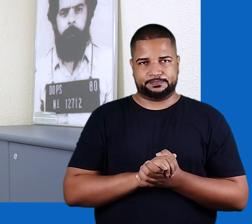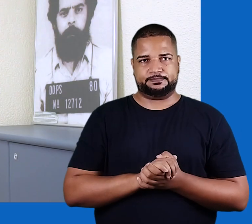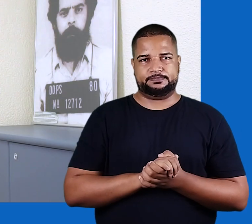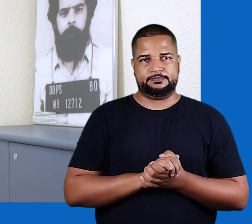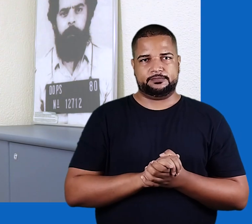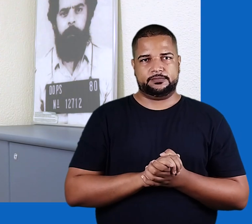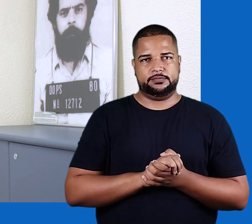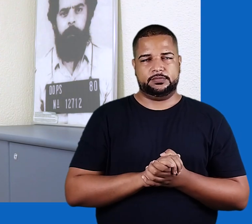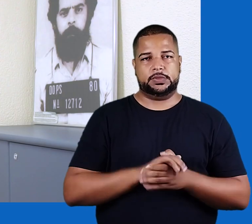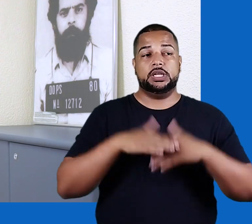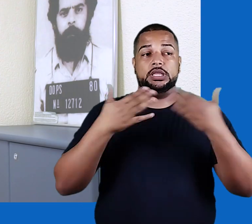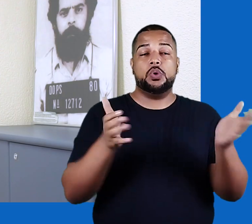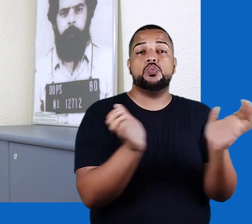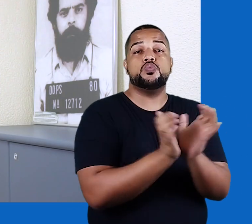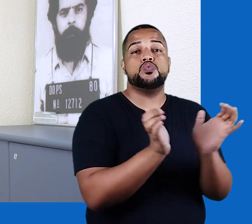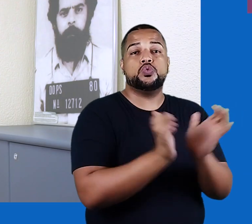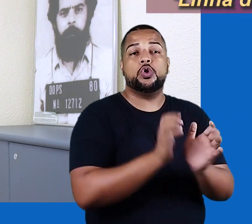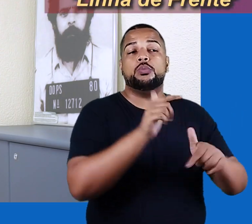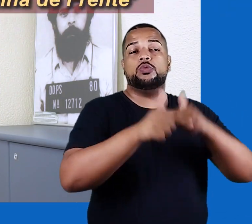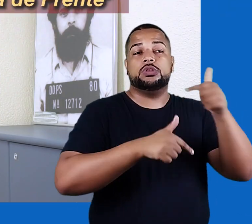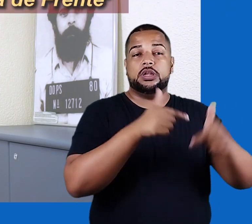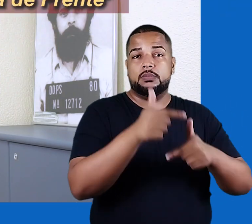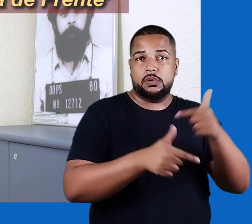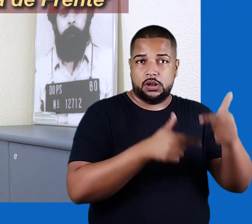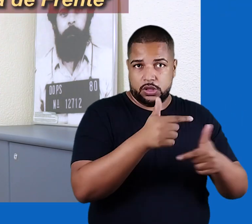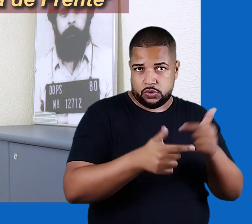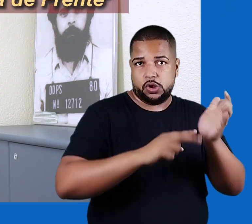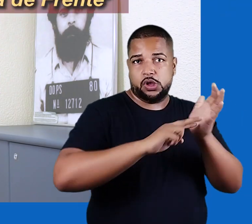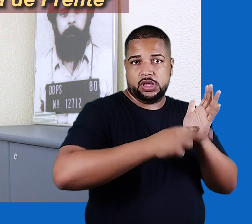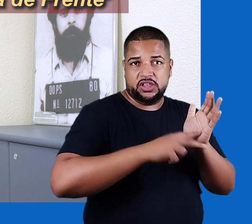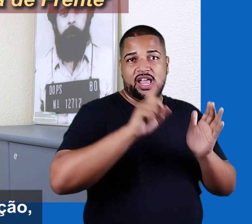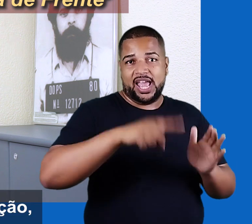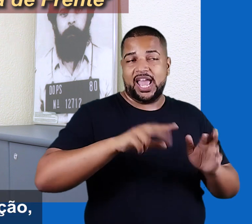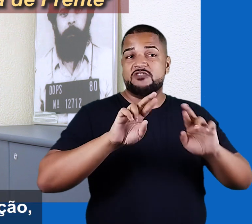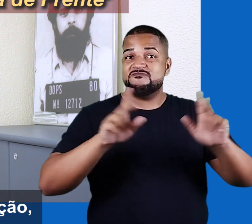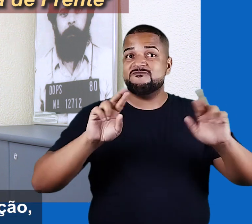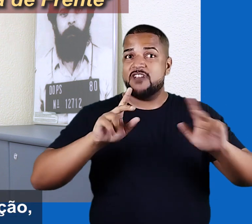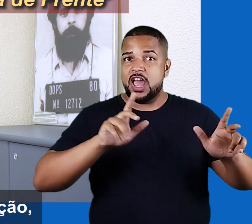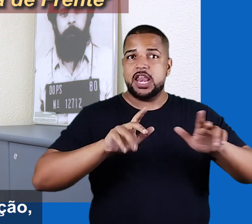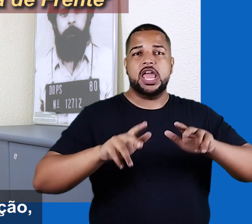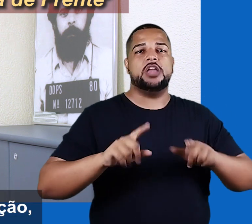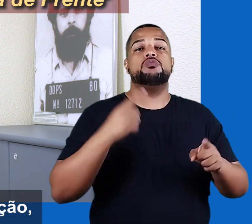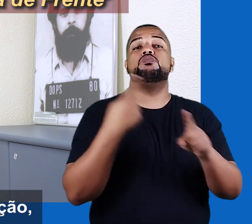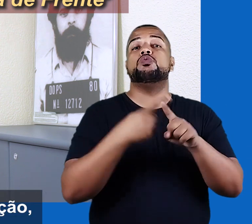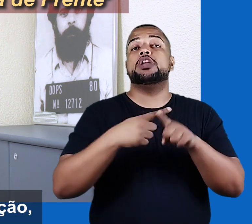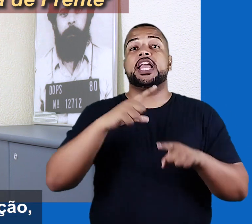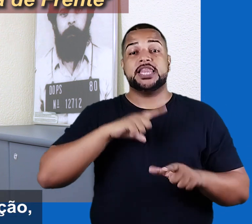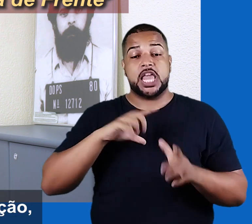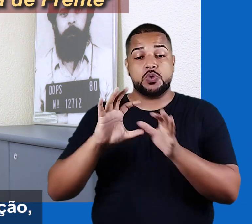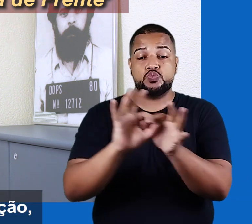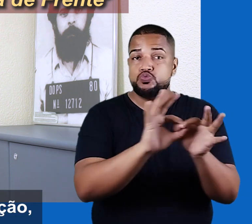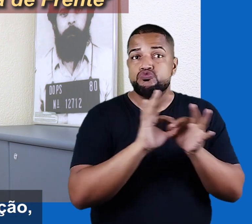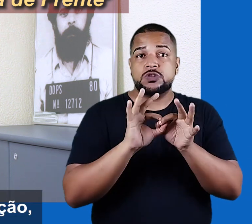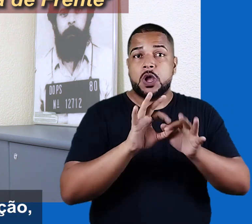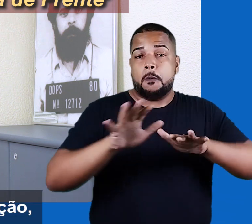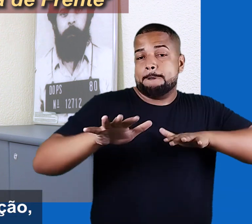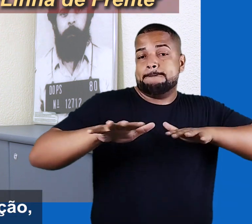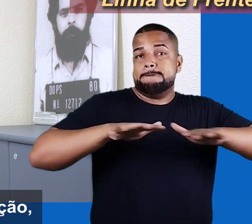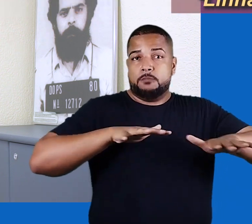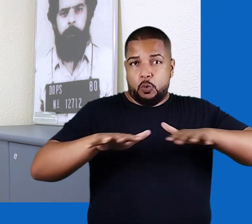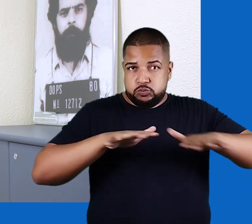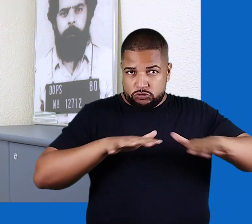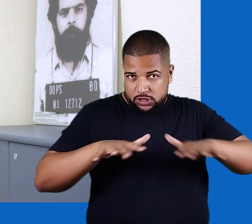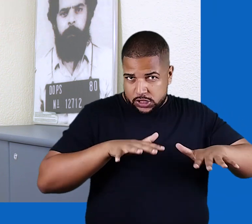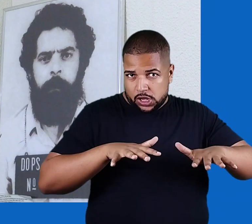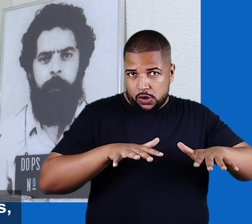Essa categoria é diferenciada no movimento sindical. Ela é diferenciada em união, em